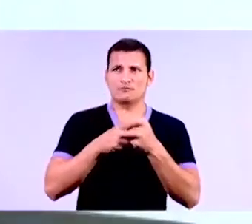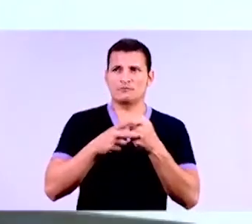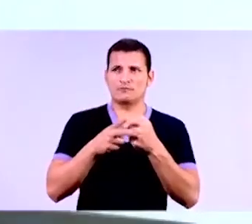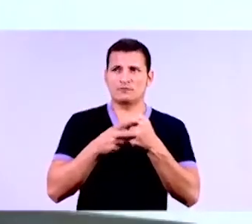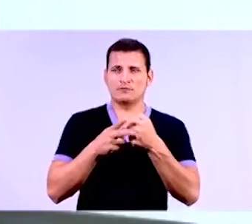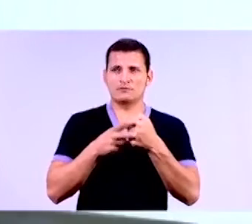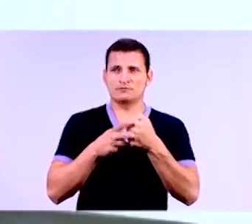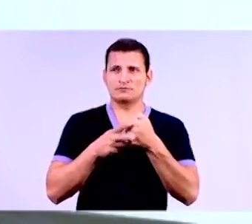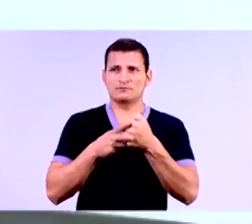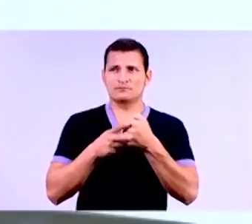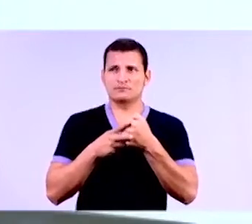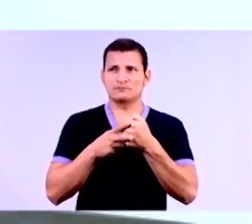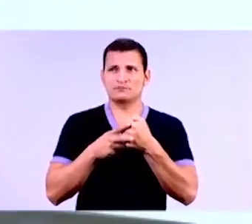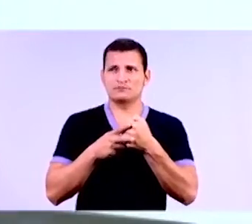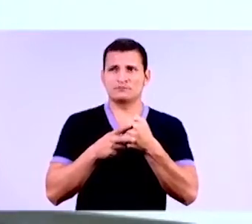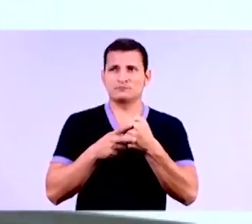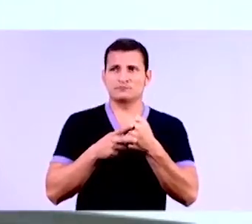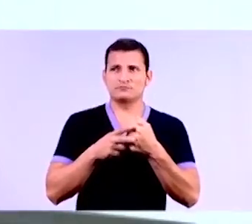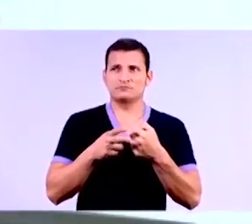forma,